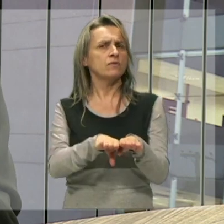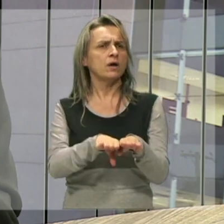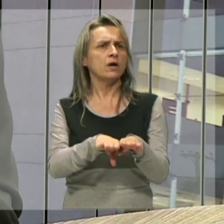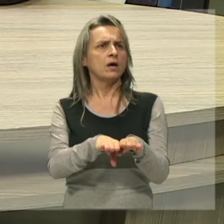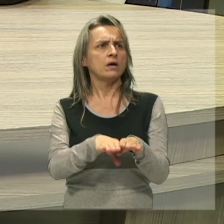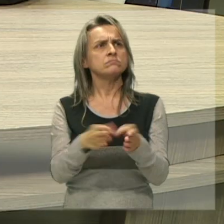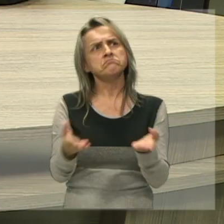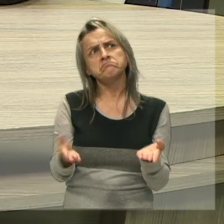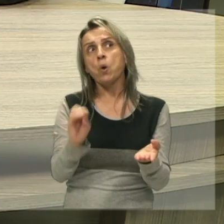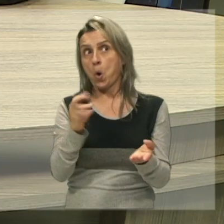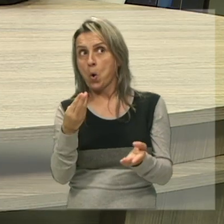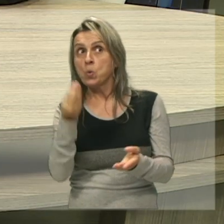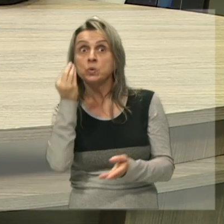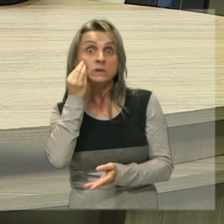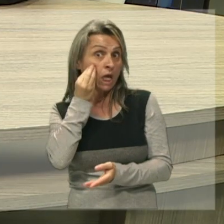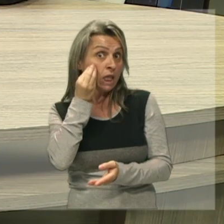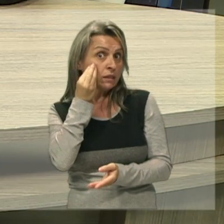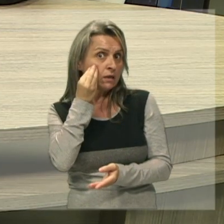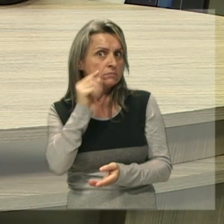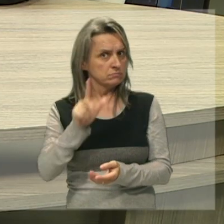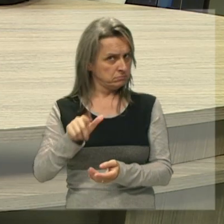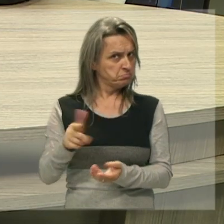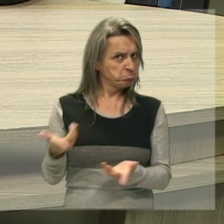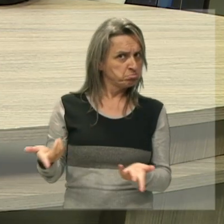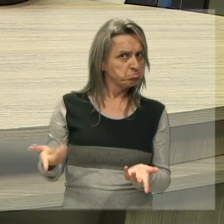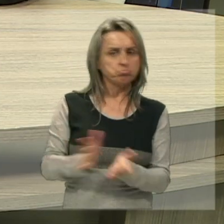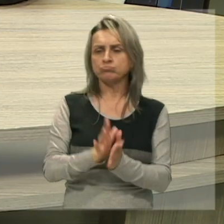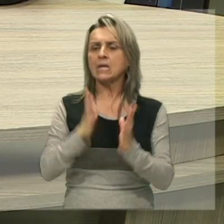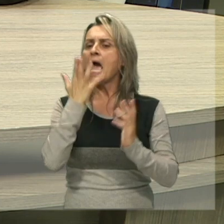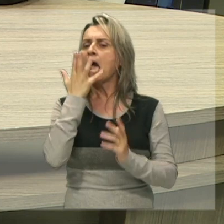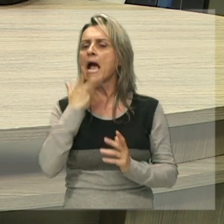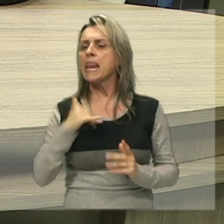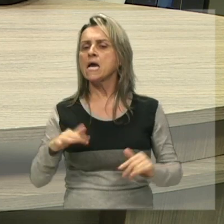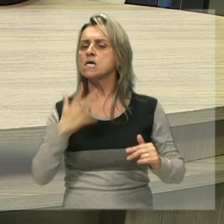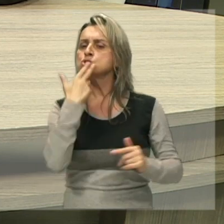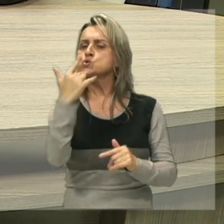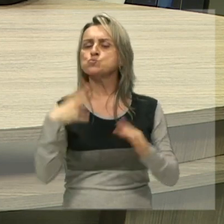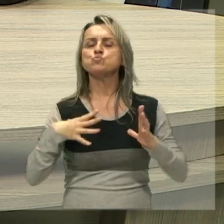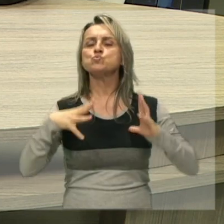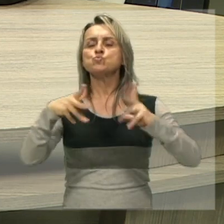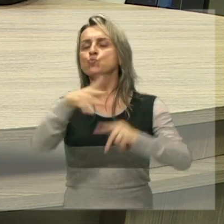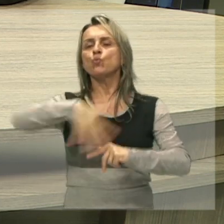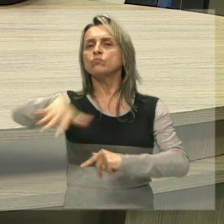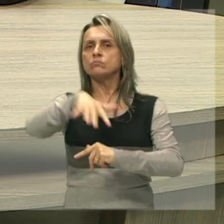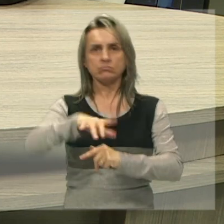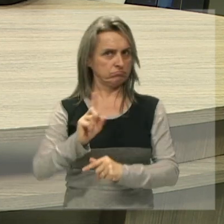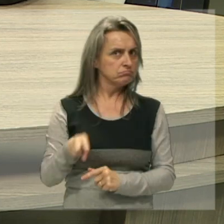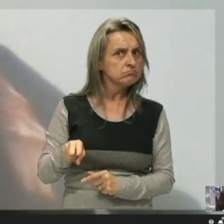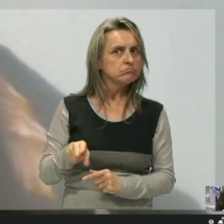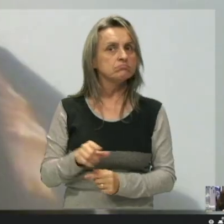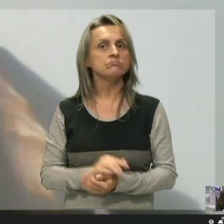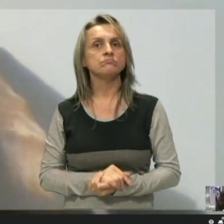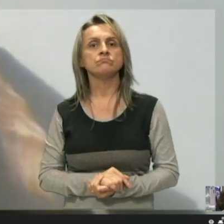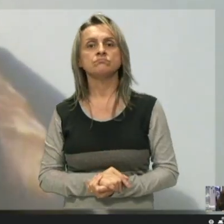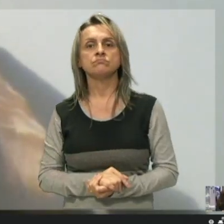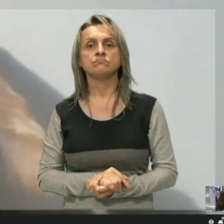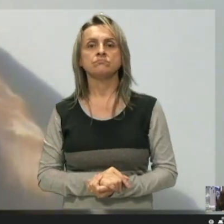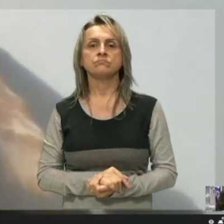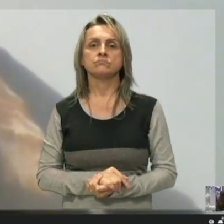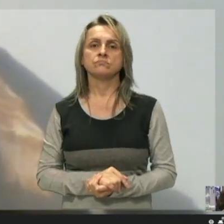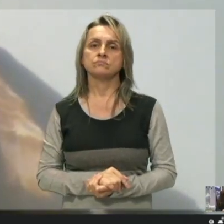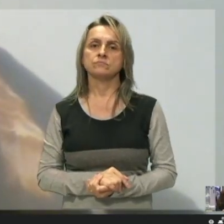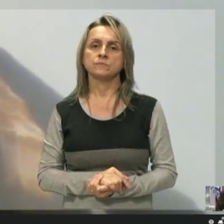menos serem acessíveis a todo tipo de criança que ali tiver que ser matriculada. Quando eu falo que as pessoas têm que